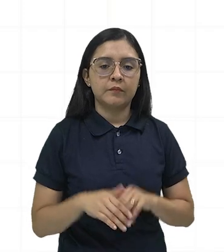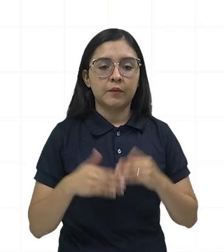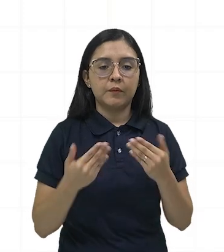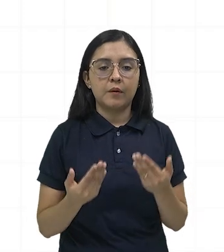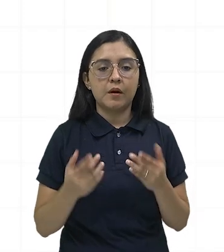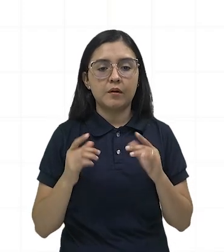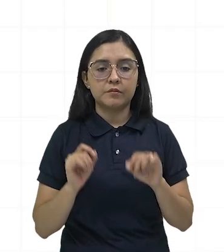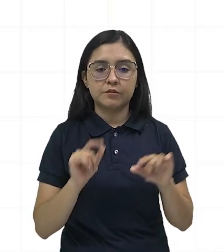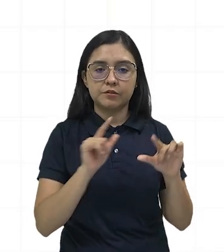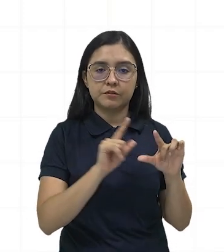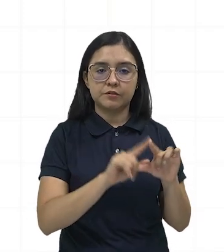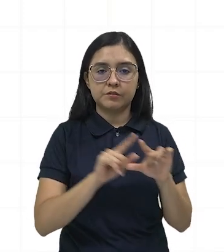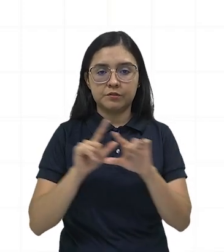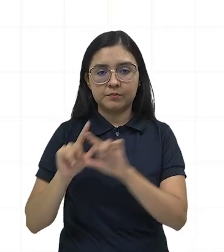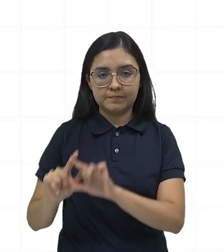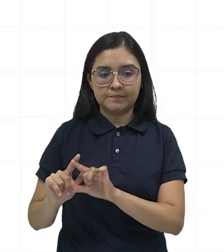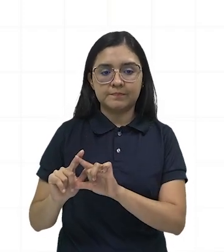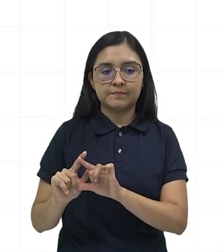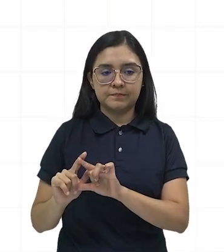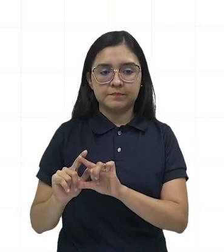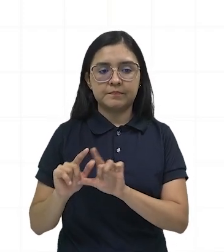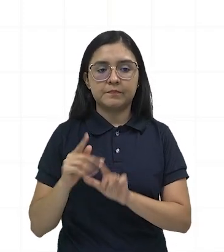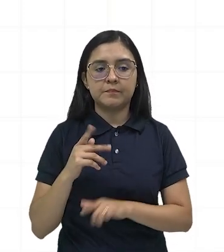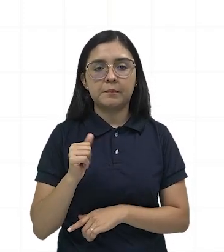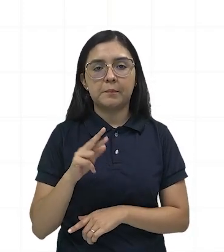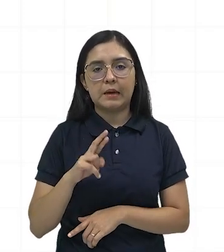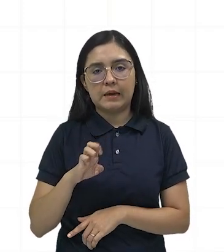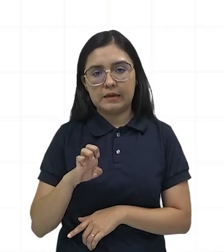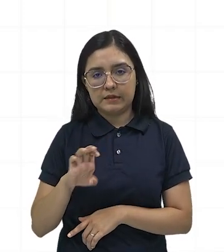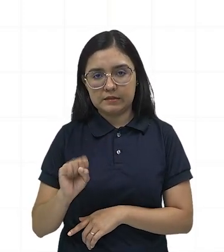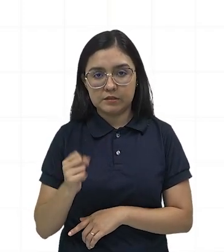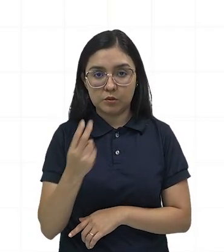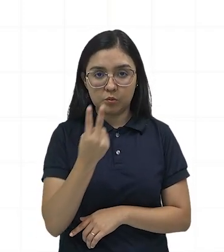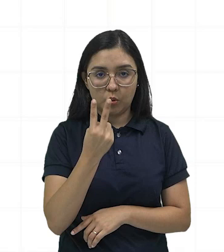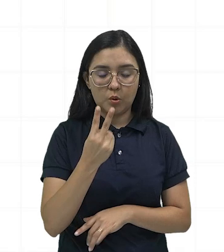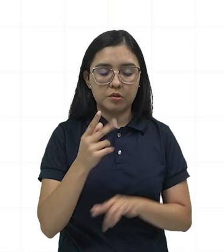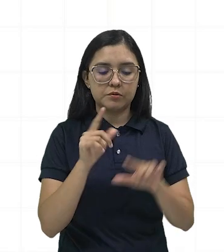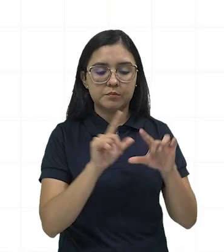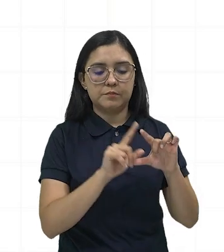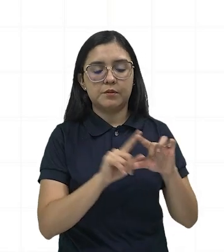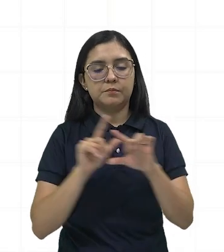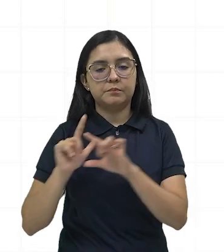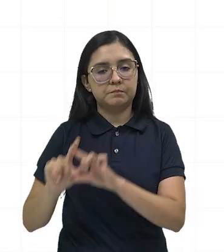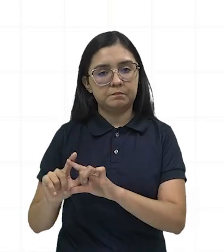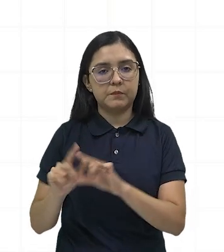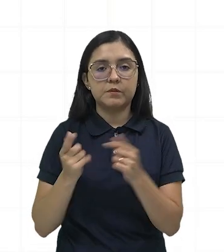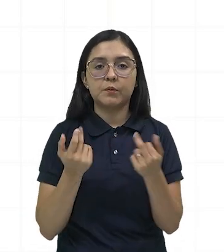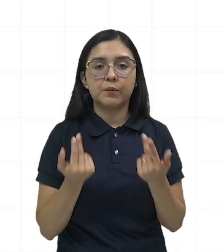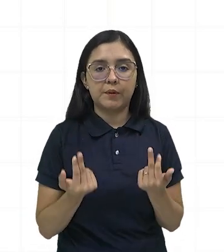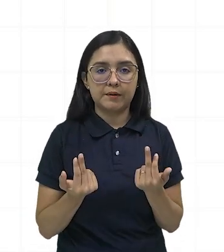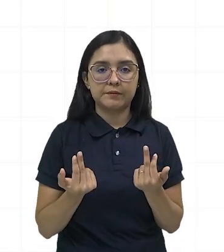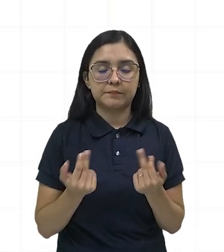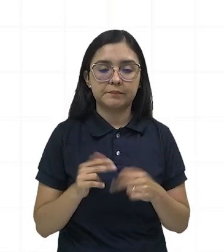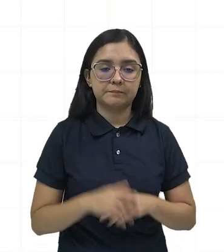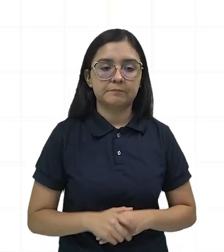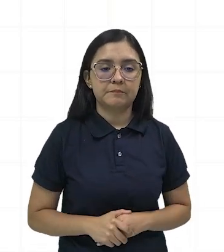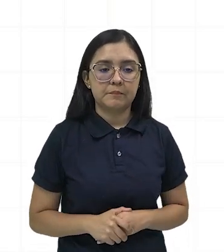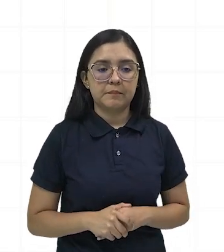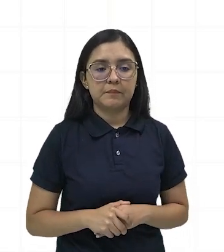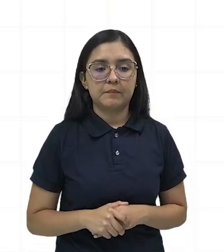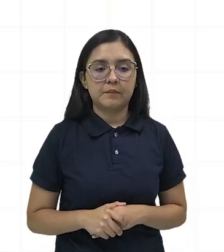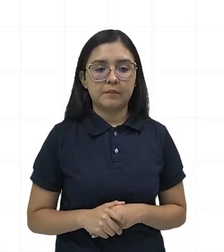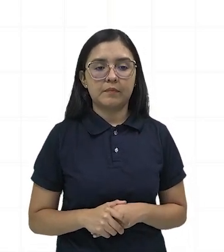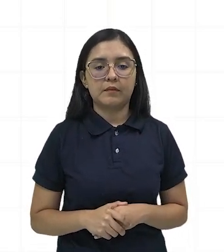quais que são os pares, né? Nós vamos analisando em pares, os dois triângulos, né, que são congruentes. E se